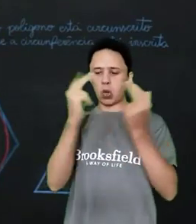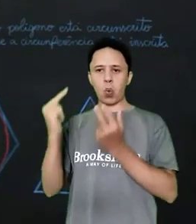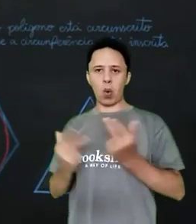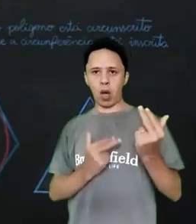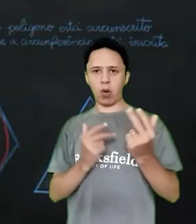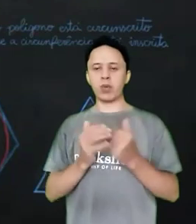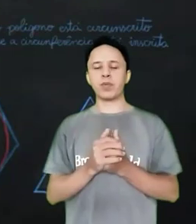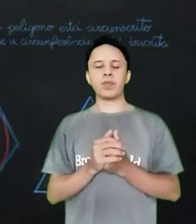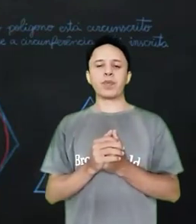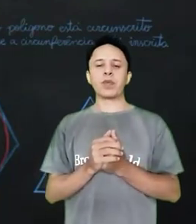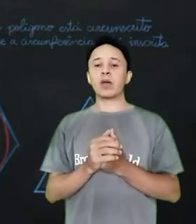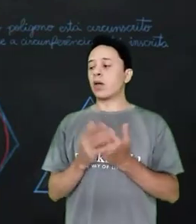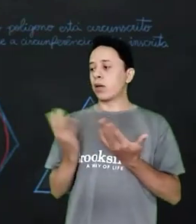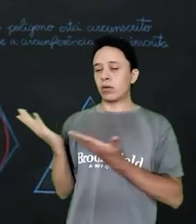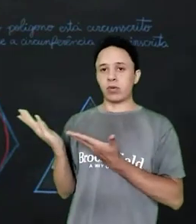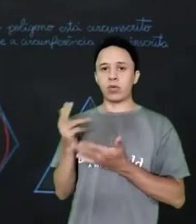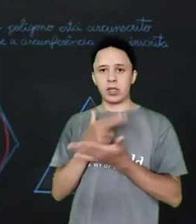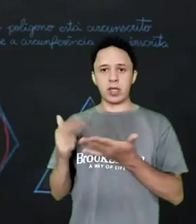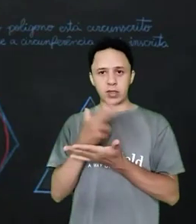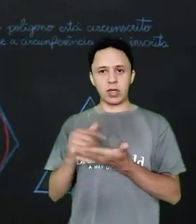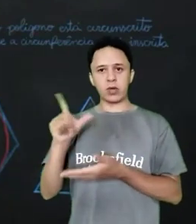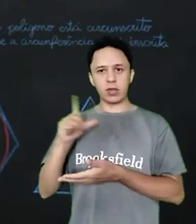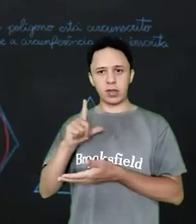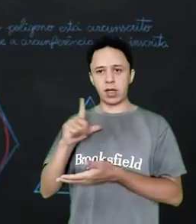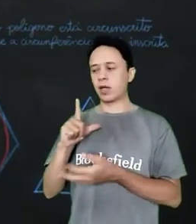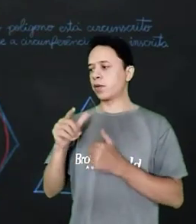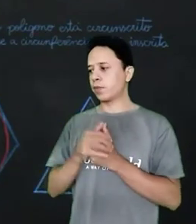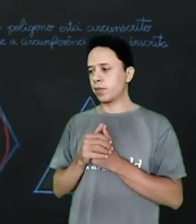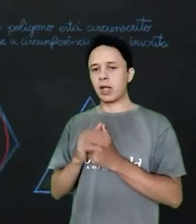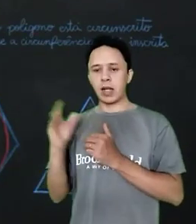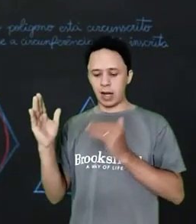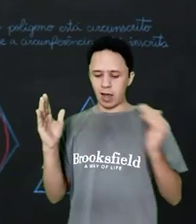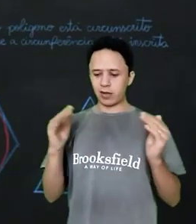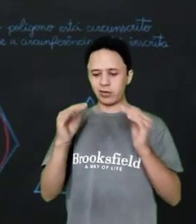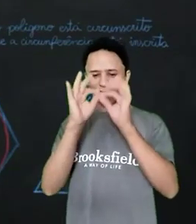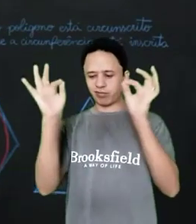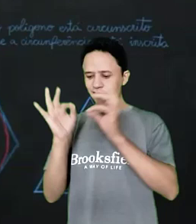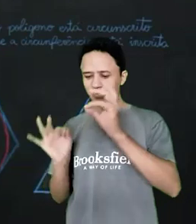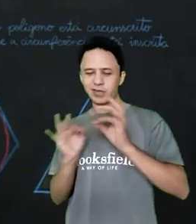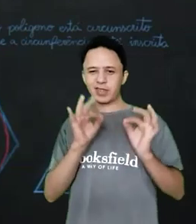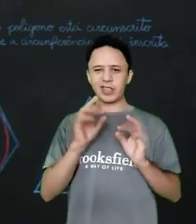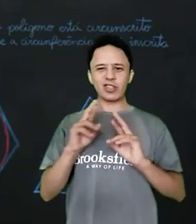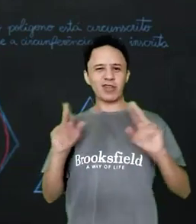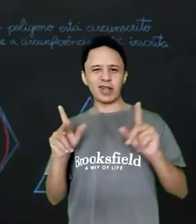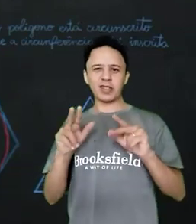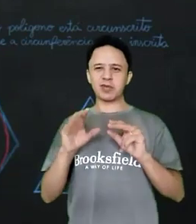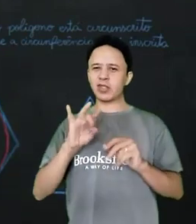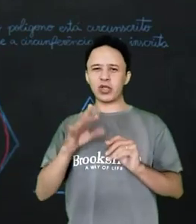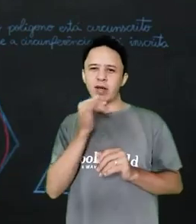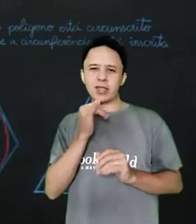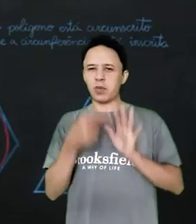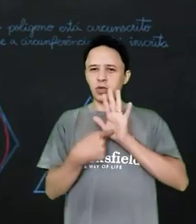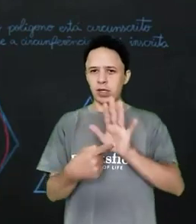mesma medida. Embora aqui nesse desenho nós tenhamos, logicamente, lados com medidas diferentes, até porque é uma lousa, é um desenho só